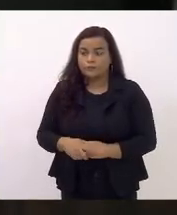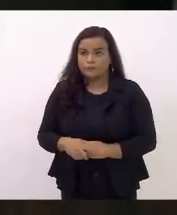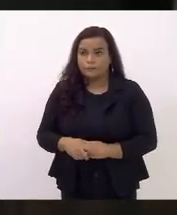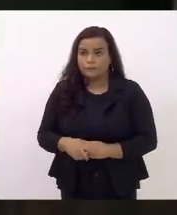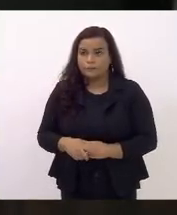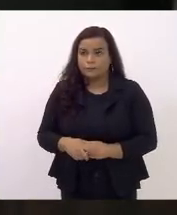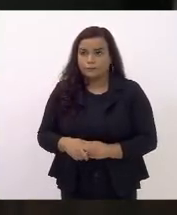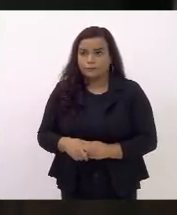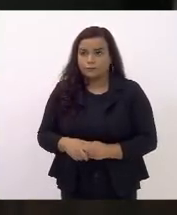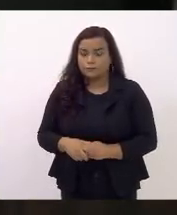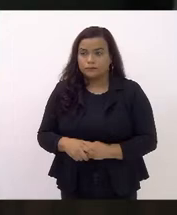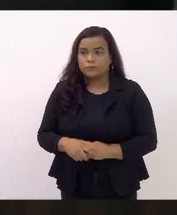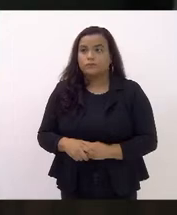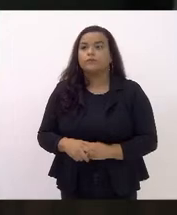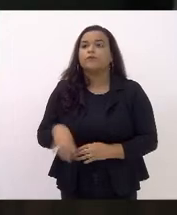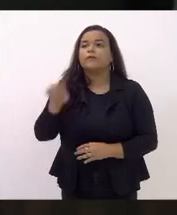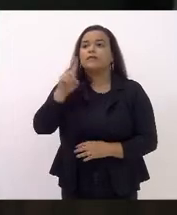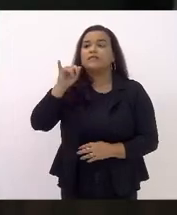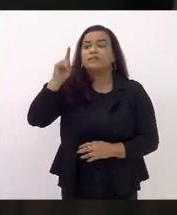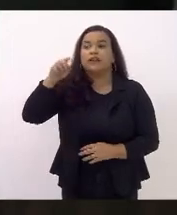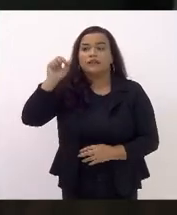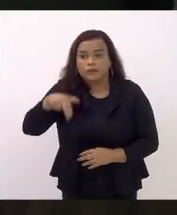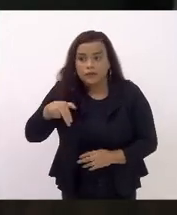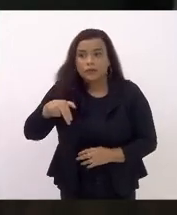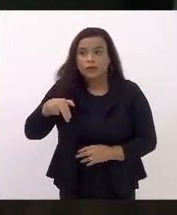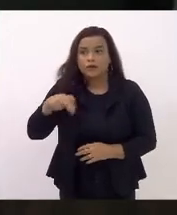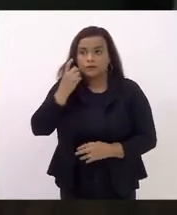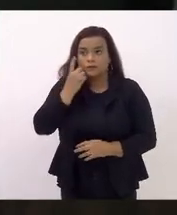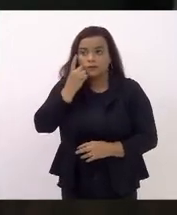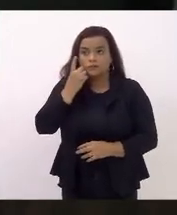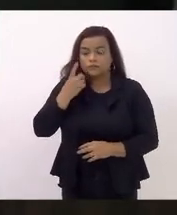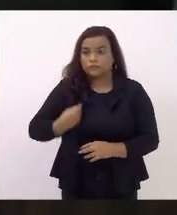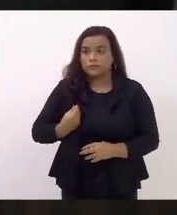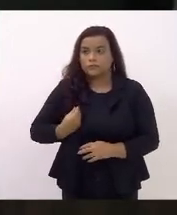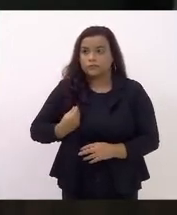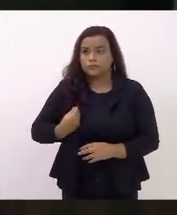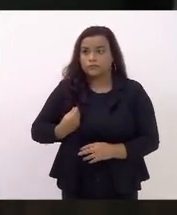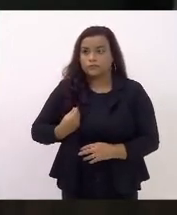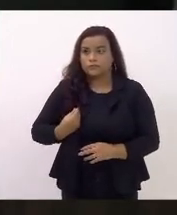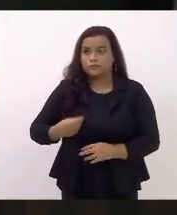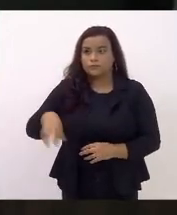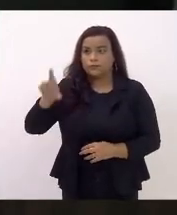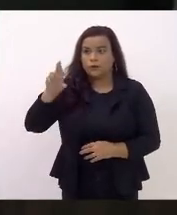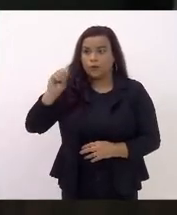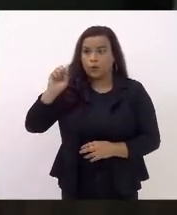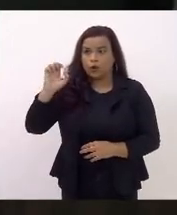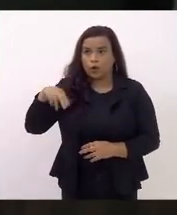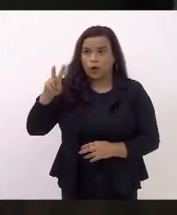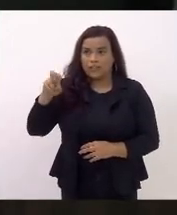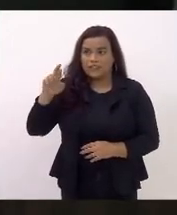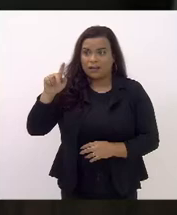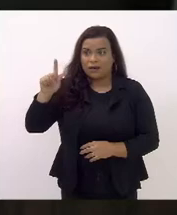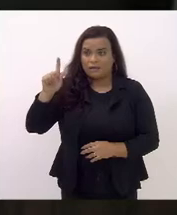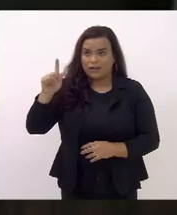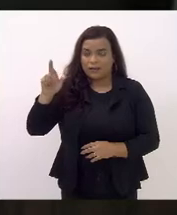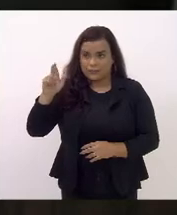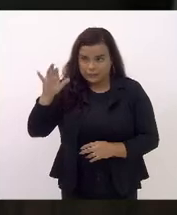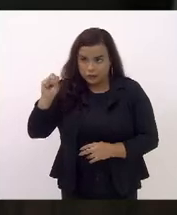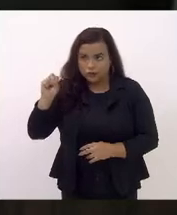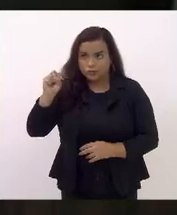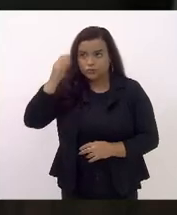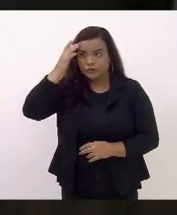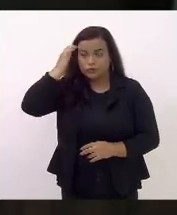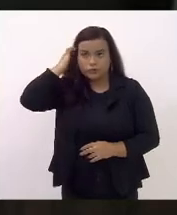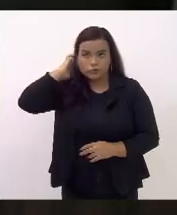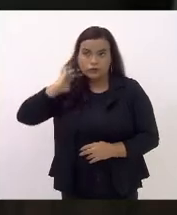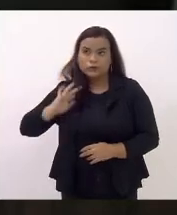Deputado Alexandre Knoploch, deputada Zeidan, deputada Zeidan, deputado Rosenberg Reis, deputado Rosenberg